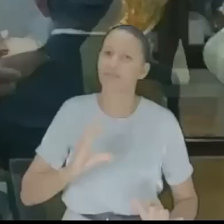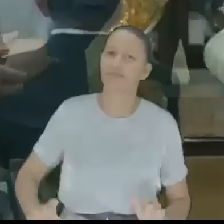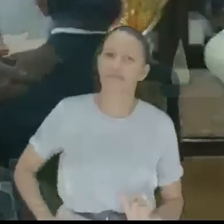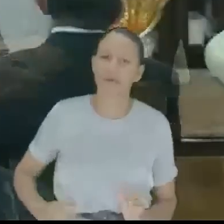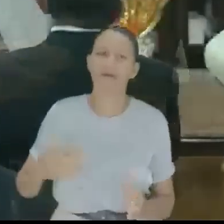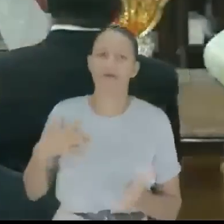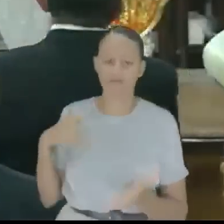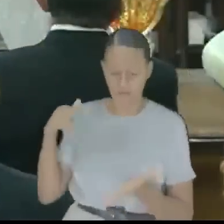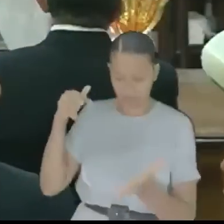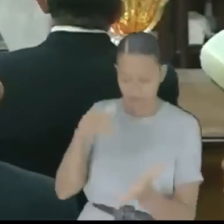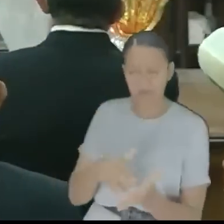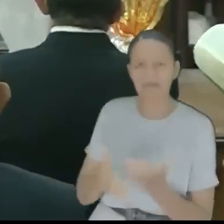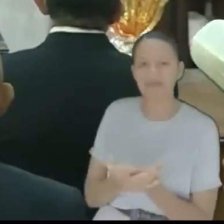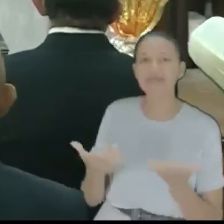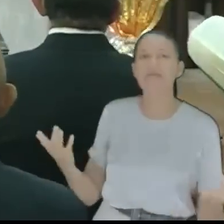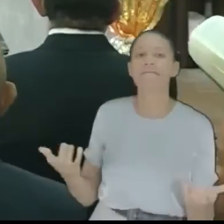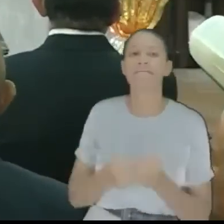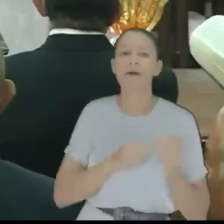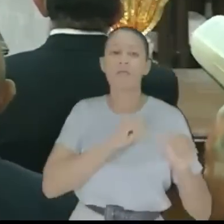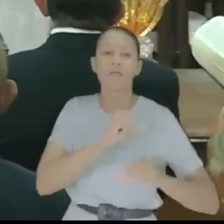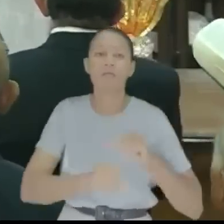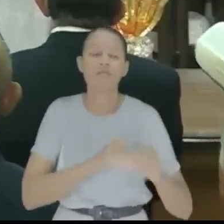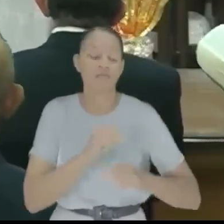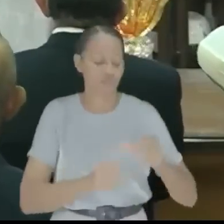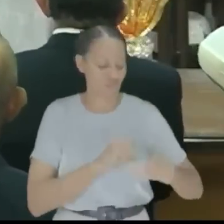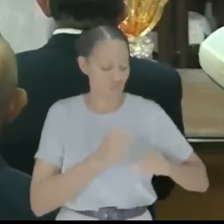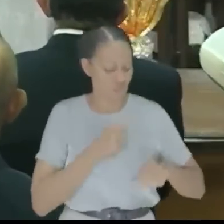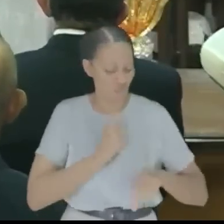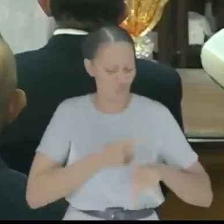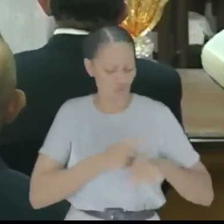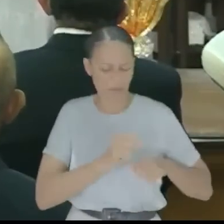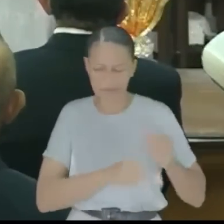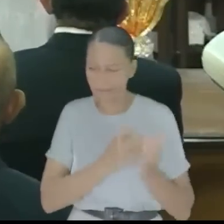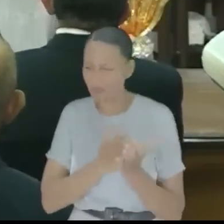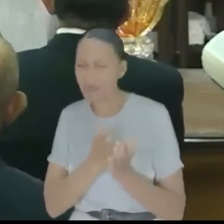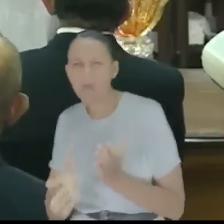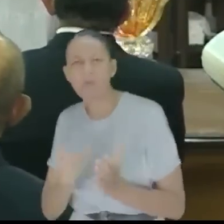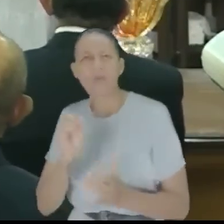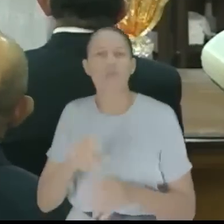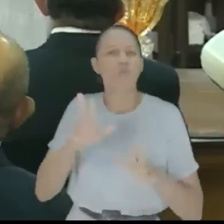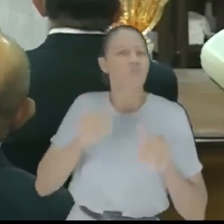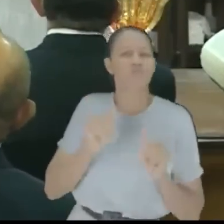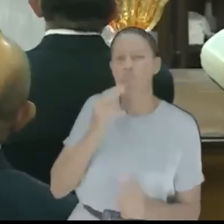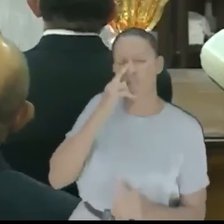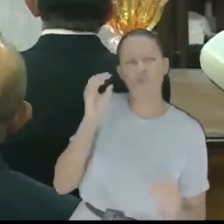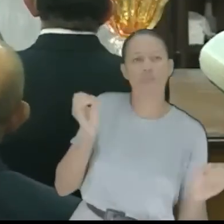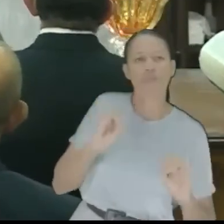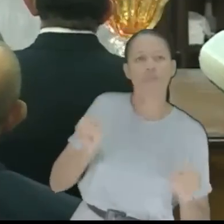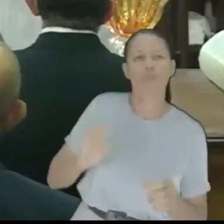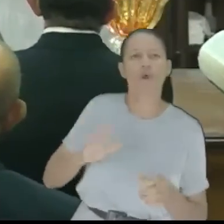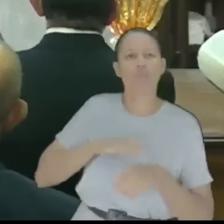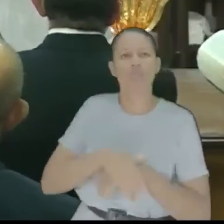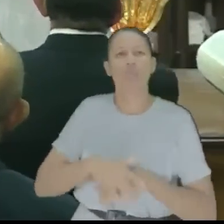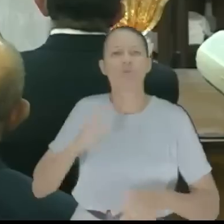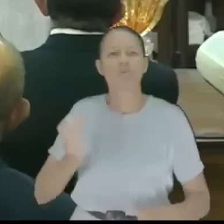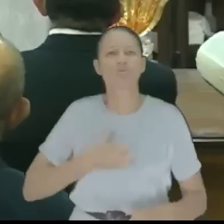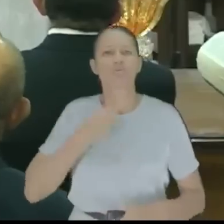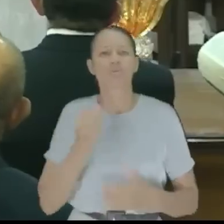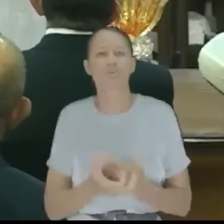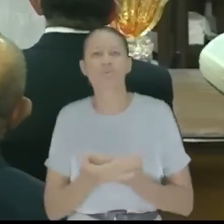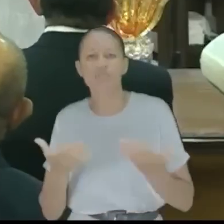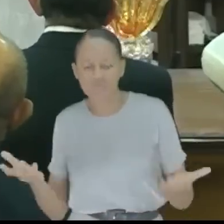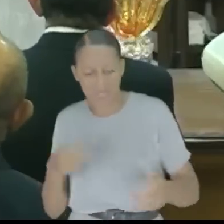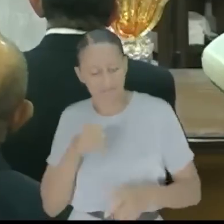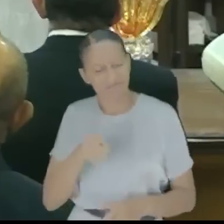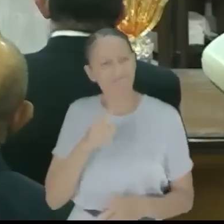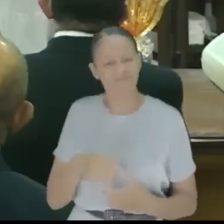Cristo que veio para regar o vale de Cetim? Você pode ser afastado ou nunca foi crente. É noite de salvação. É noite